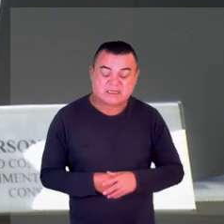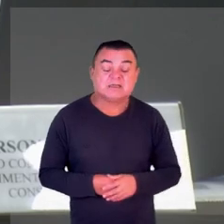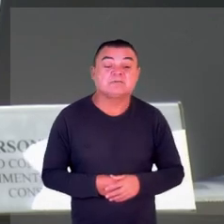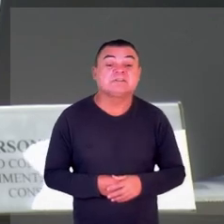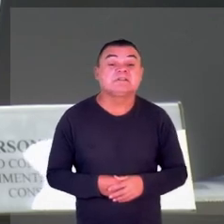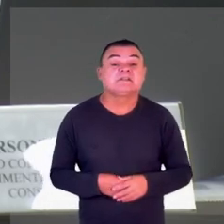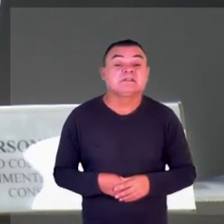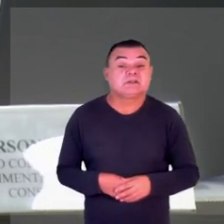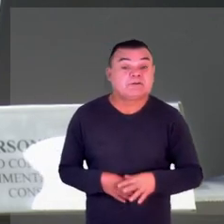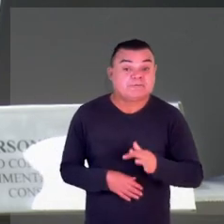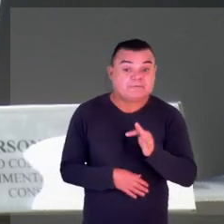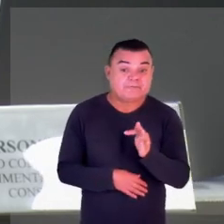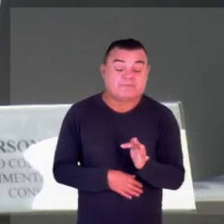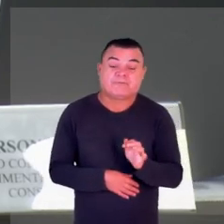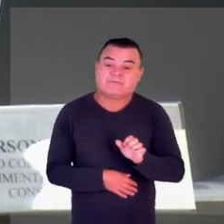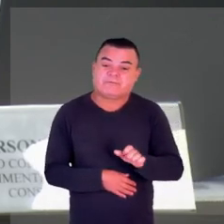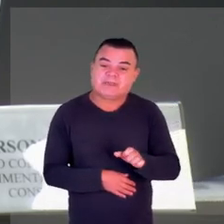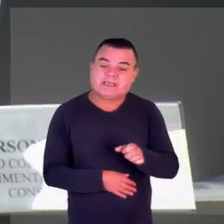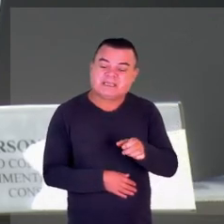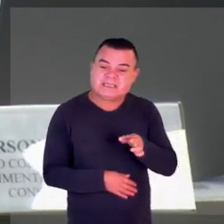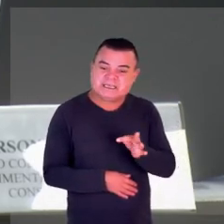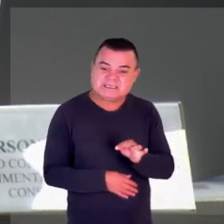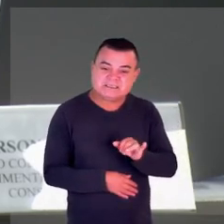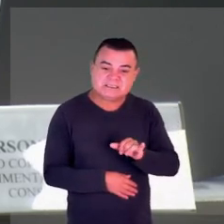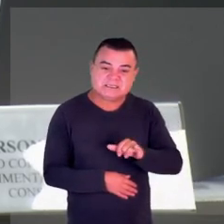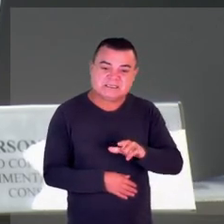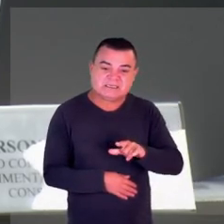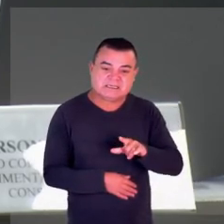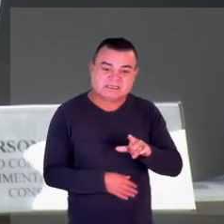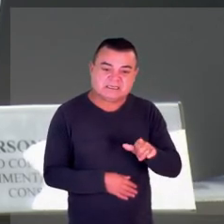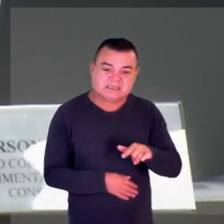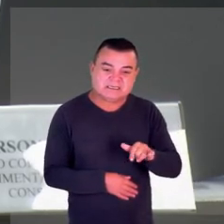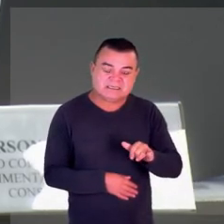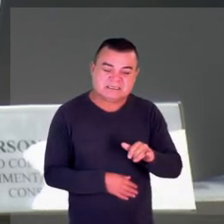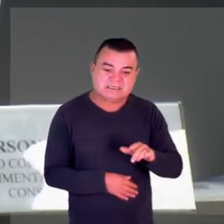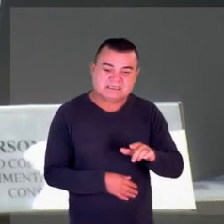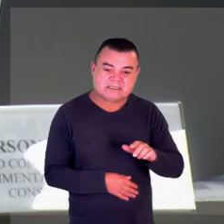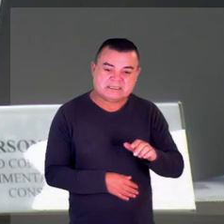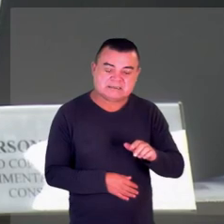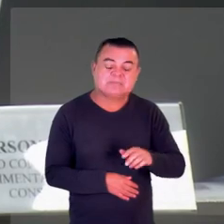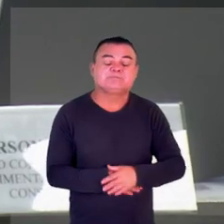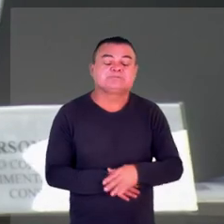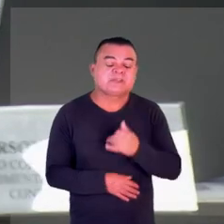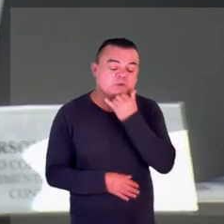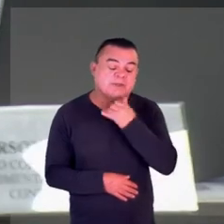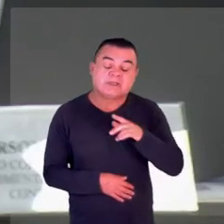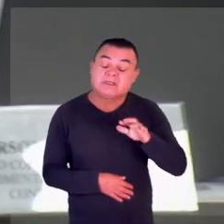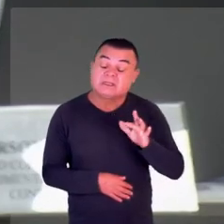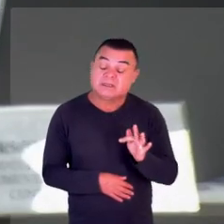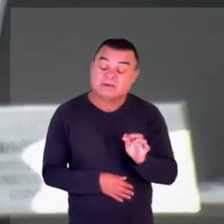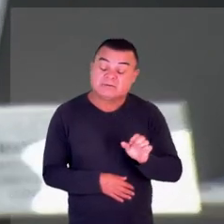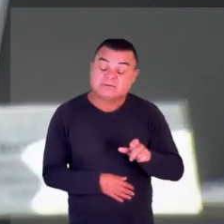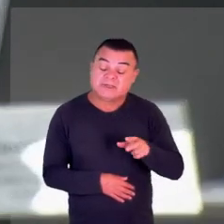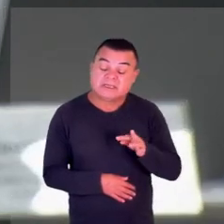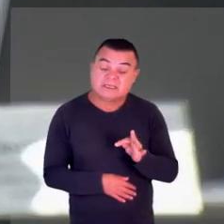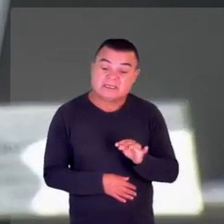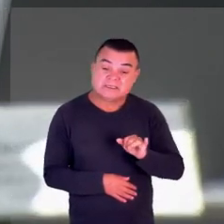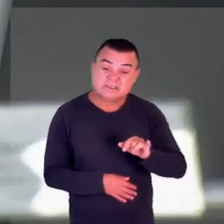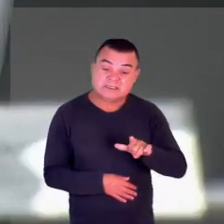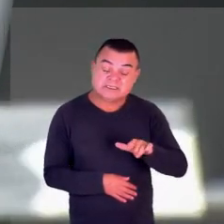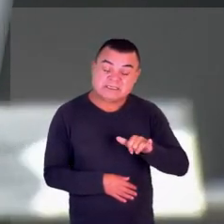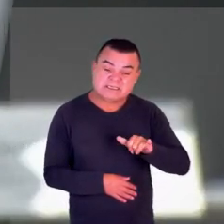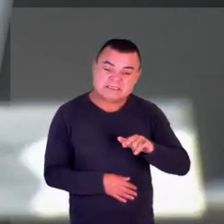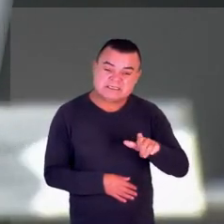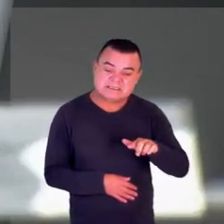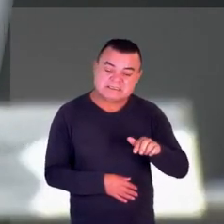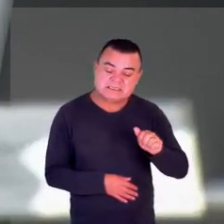ter fertilizantes naturais né Ou seja a cadeia de biofertilizantes cada vez mais é algo concreto